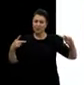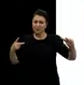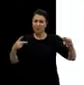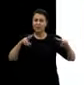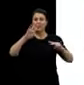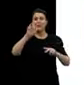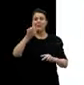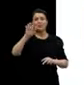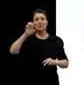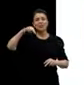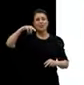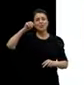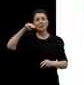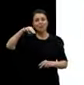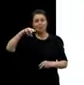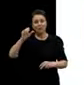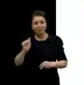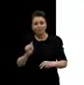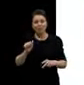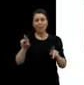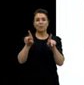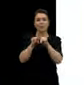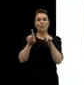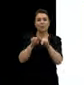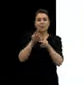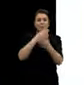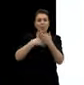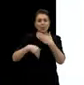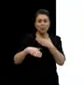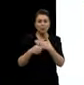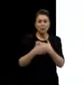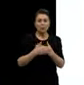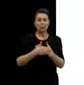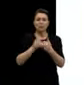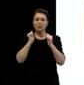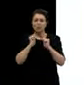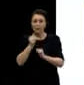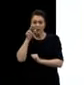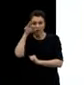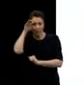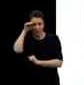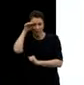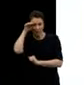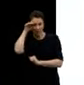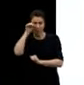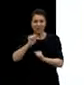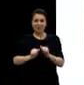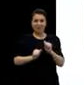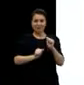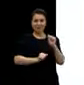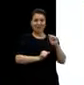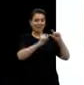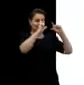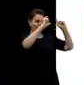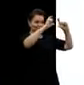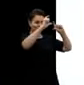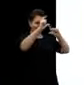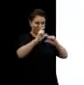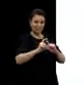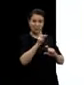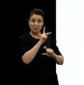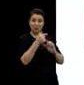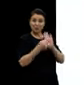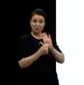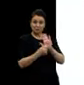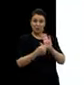genoma, biologia molecular, todas essas que vocês podem observar aí na tela. É multidisciplinar e, geralmente, também cai uma